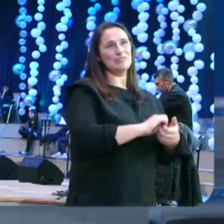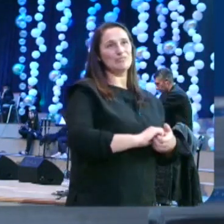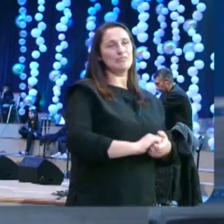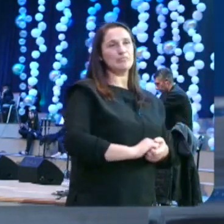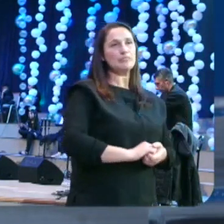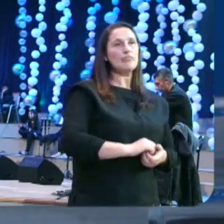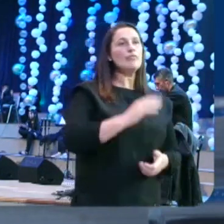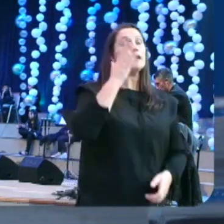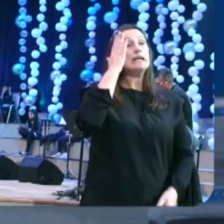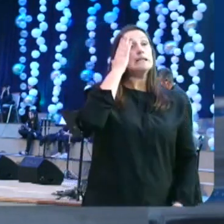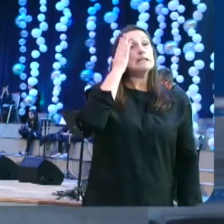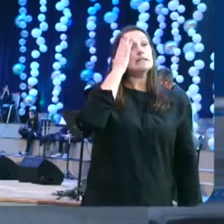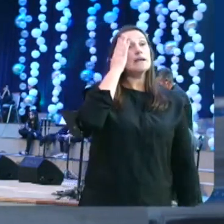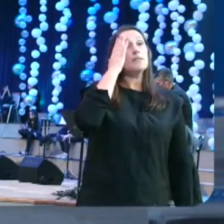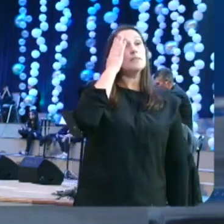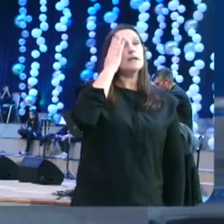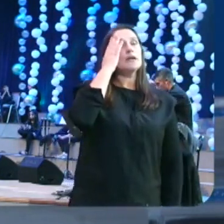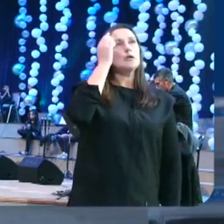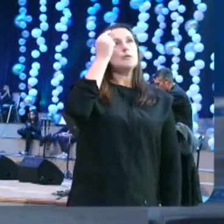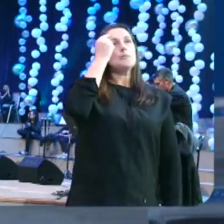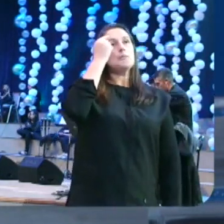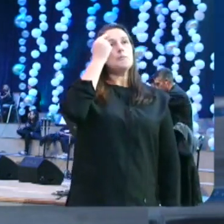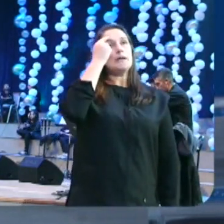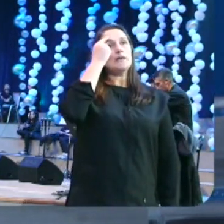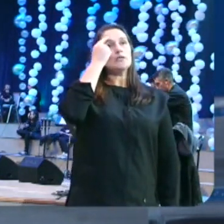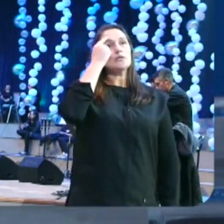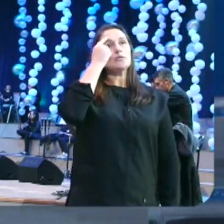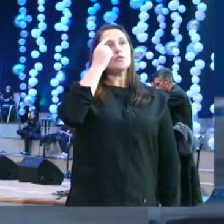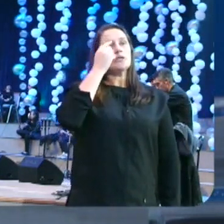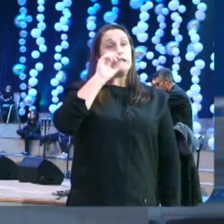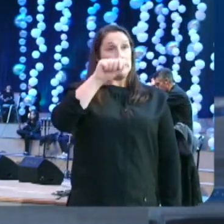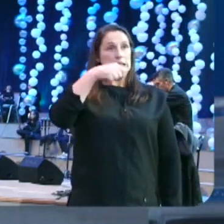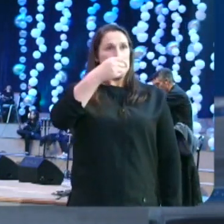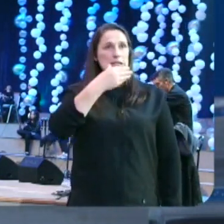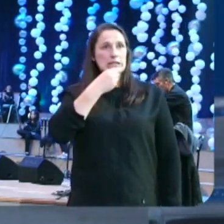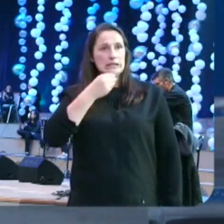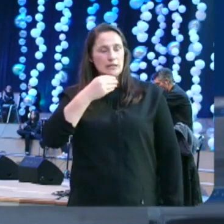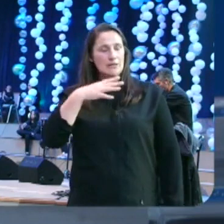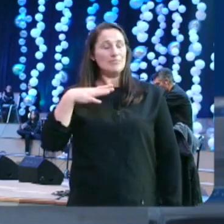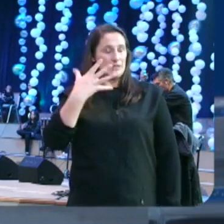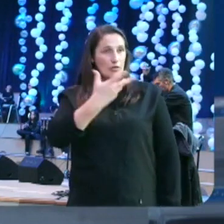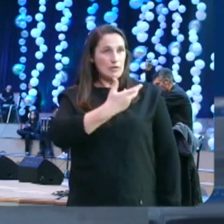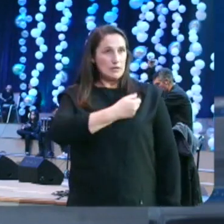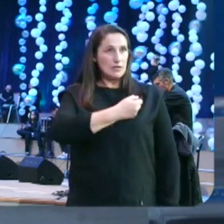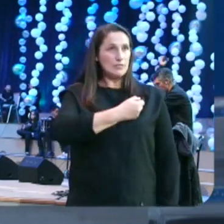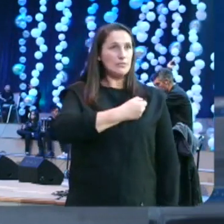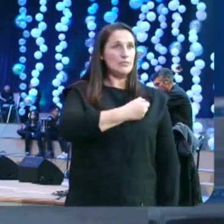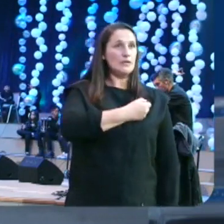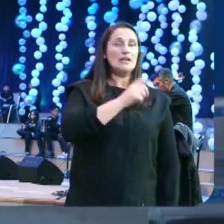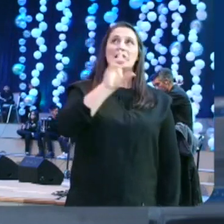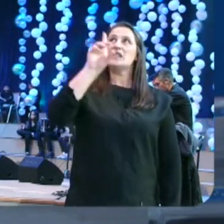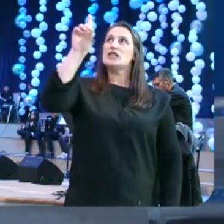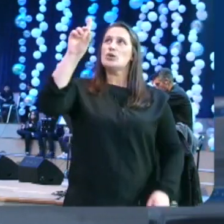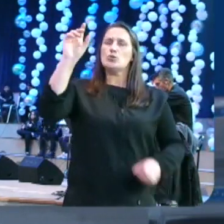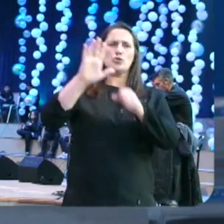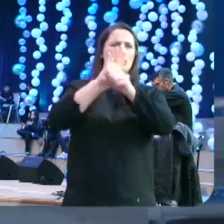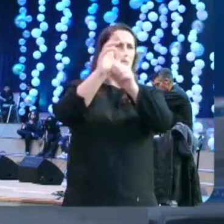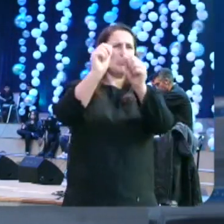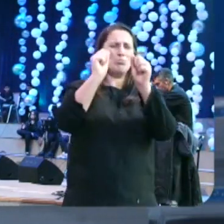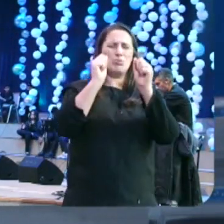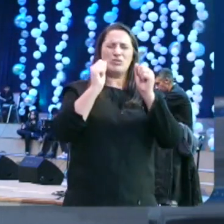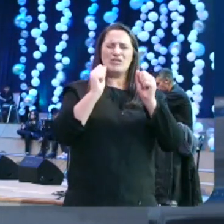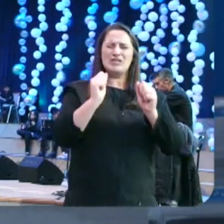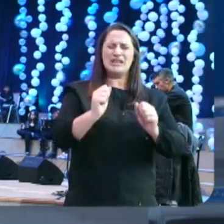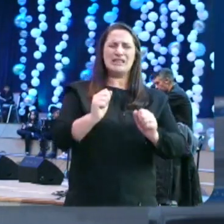da salvação, eu vejo exatamente isso. O Deus Todo-Poderoso deixou o